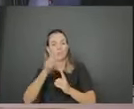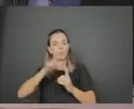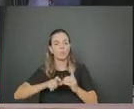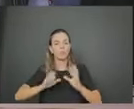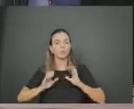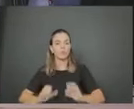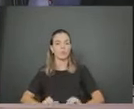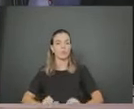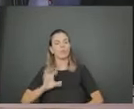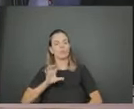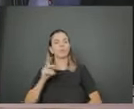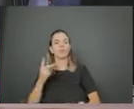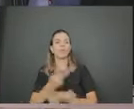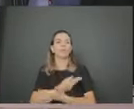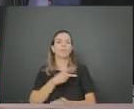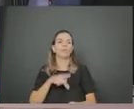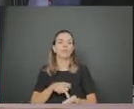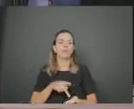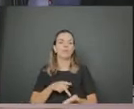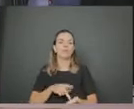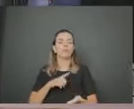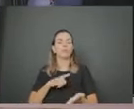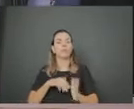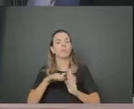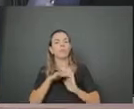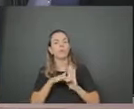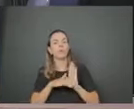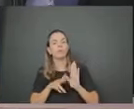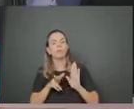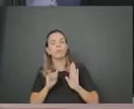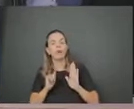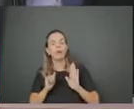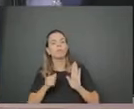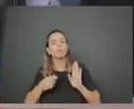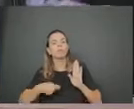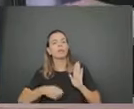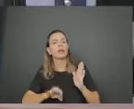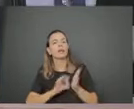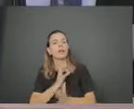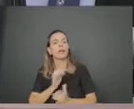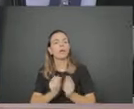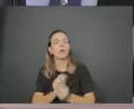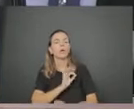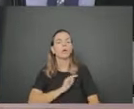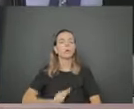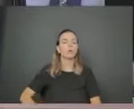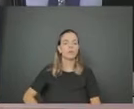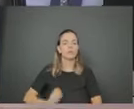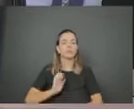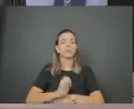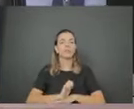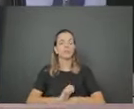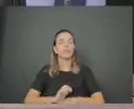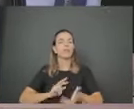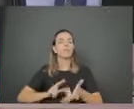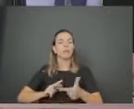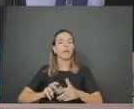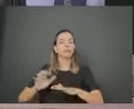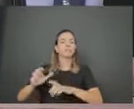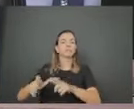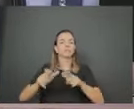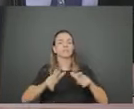protocolos que serão adotados para a semana, nós temos reunião com o governador, com todas essas entidades, para alinhar alguns protocolos nesse